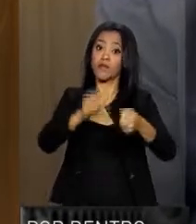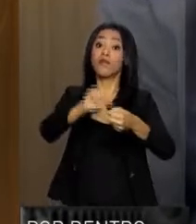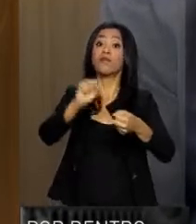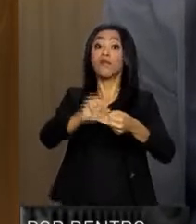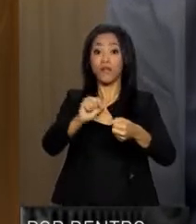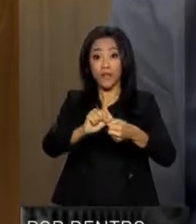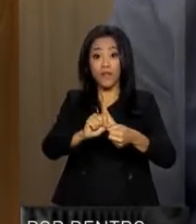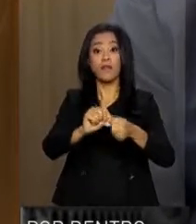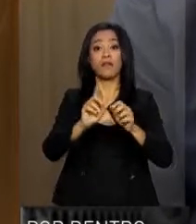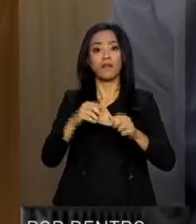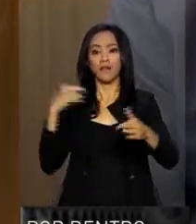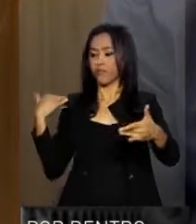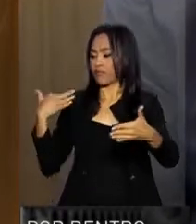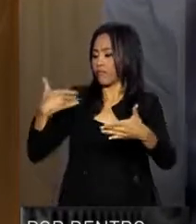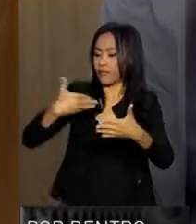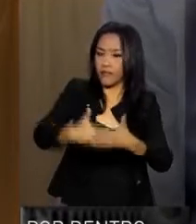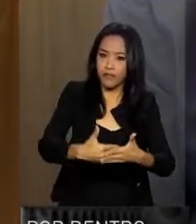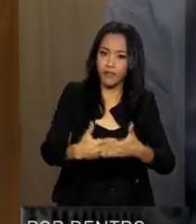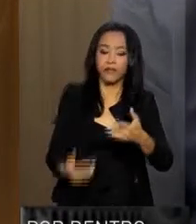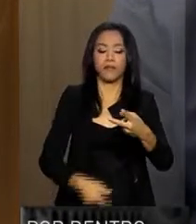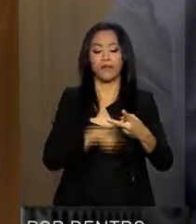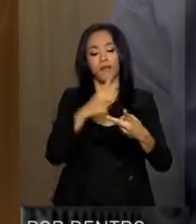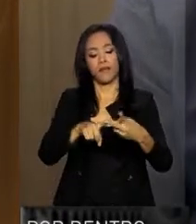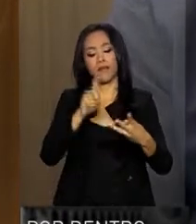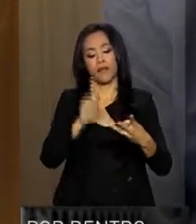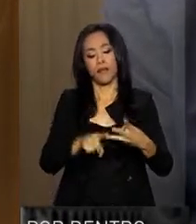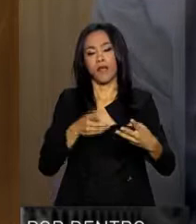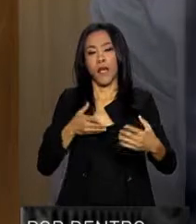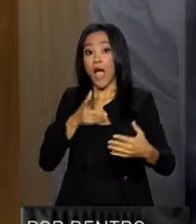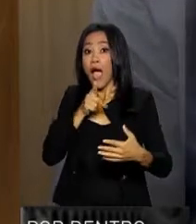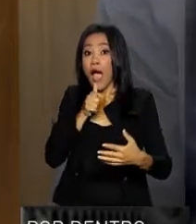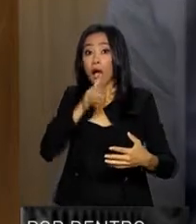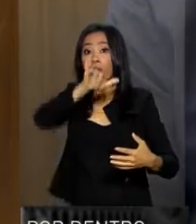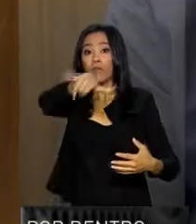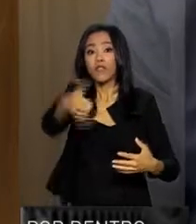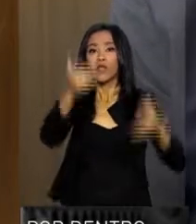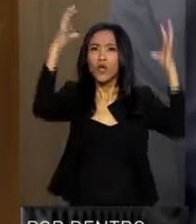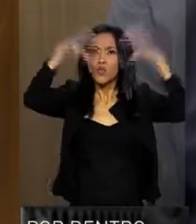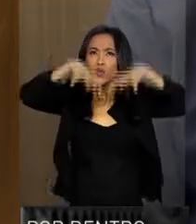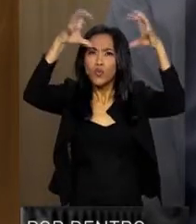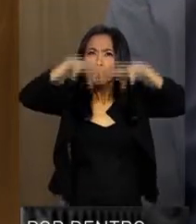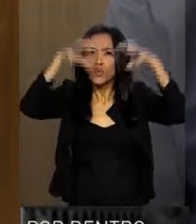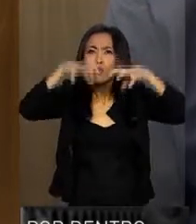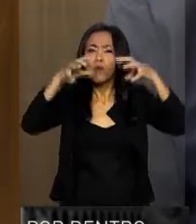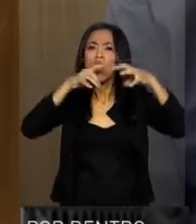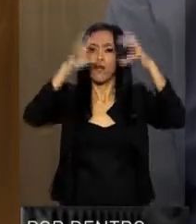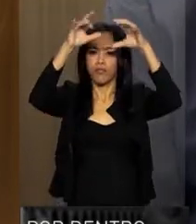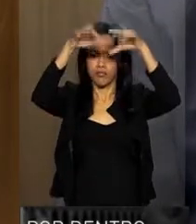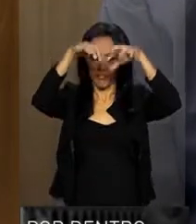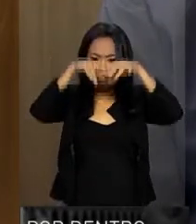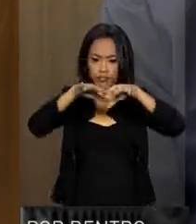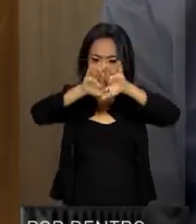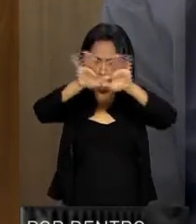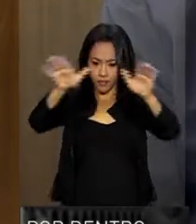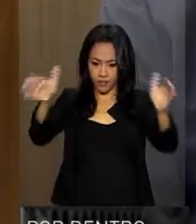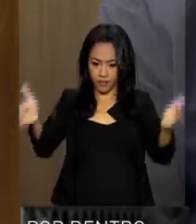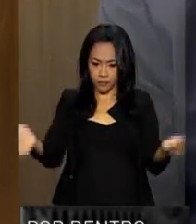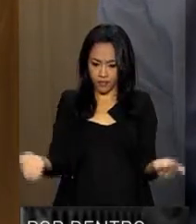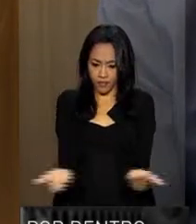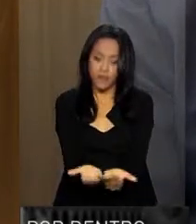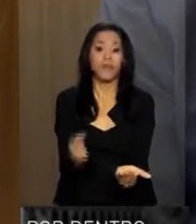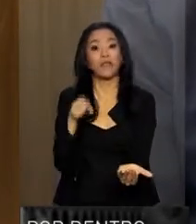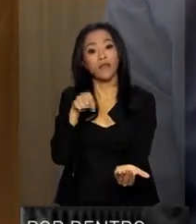a contenção de água aproveitamento de água de chuva através de cisternas tudo isso é